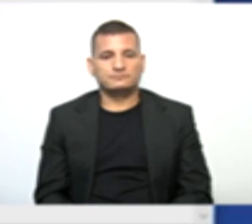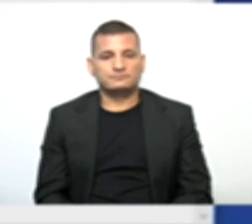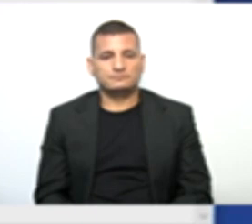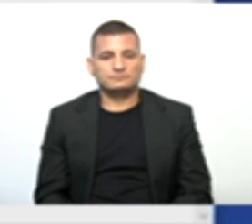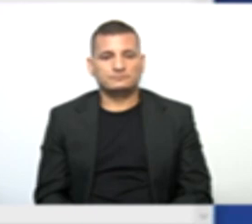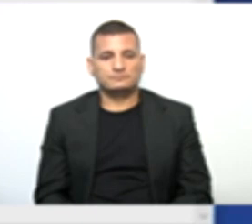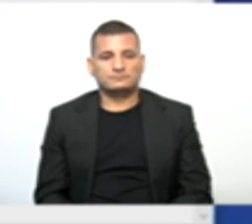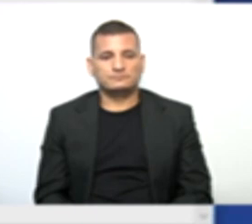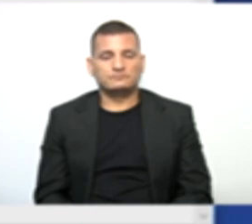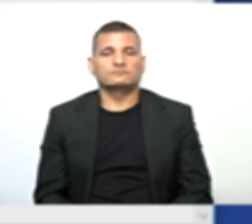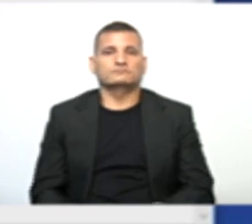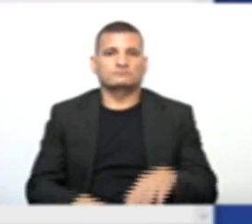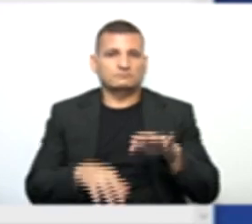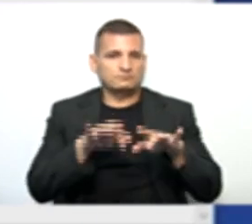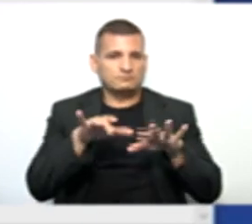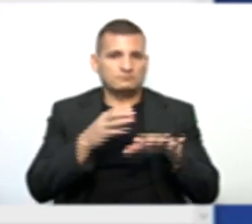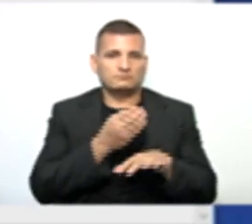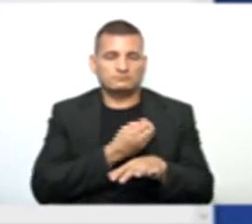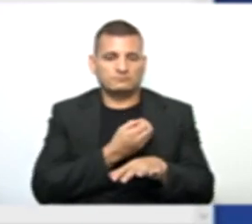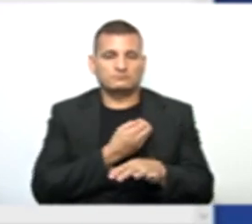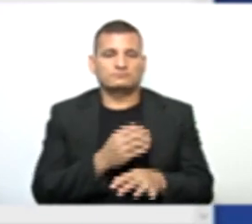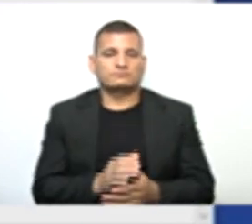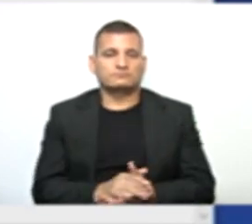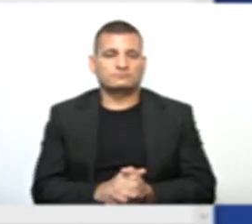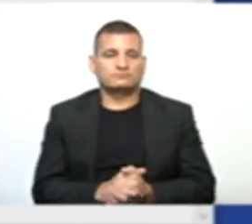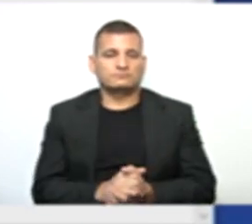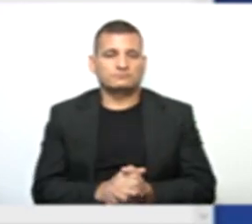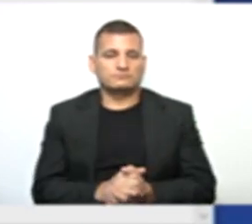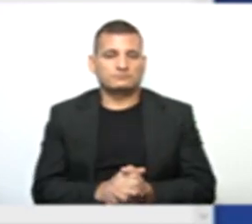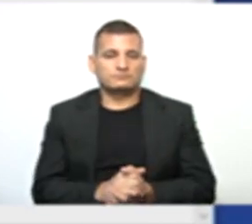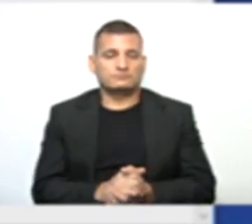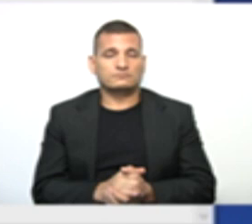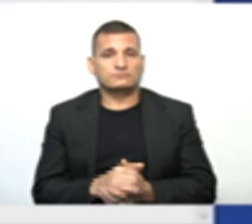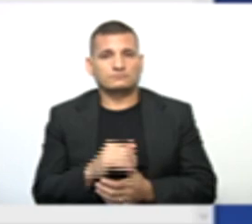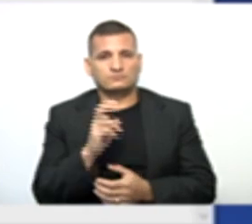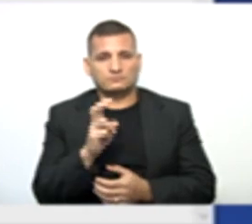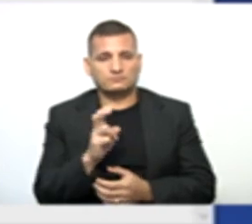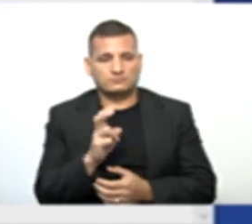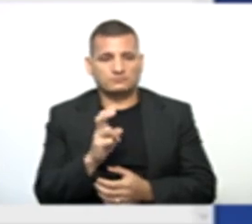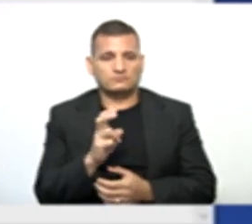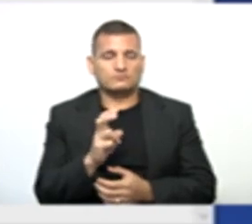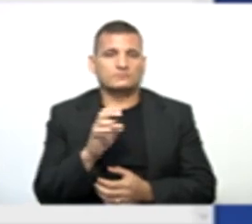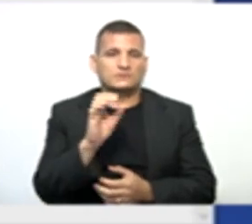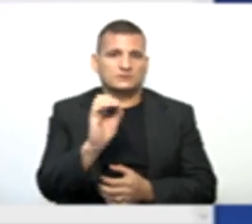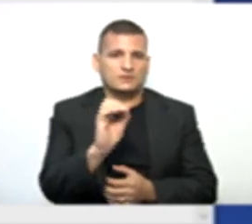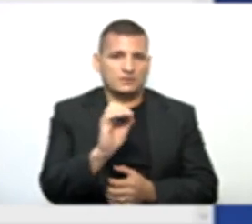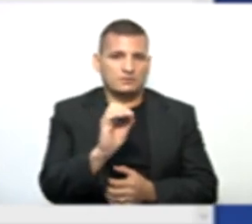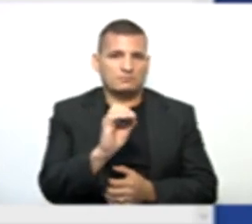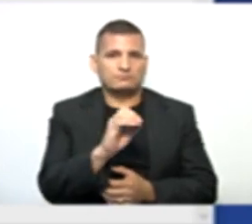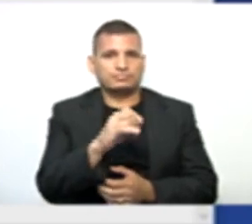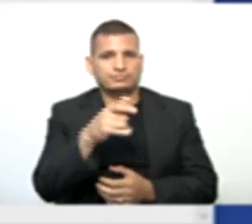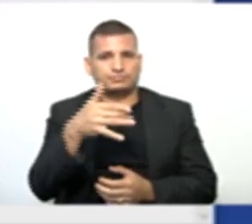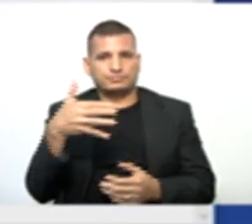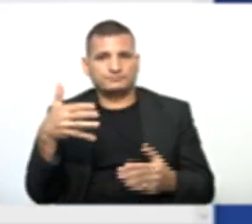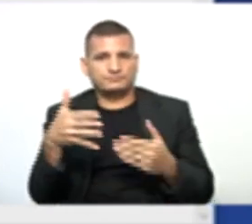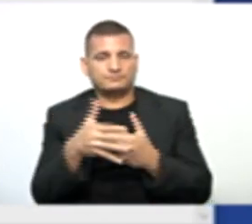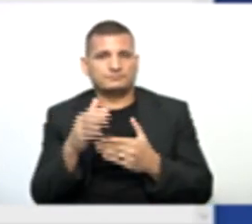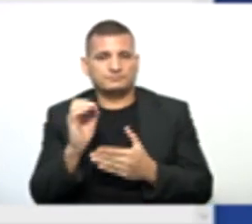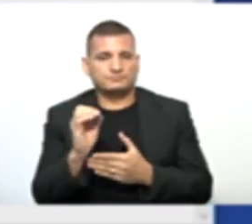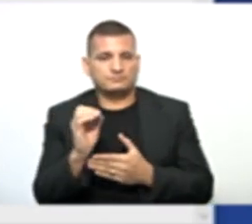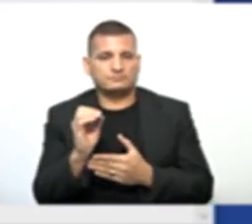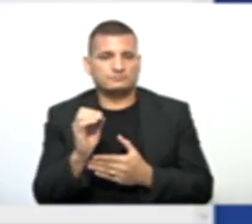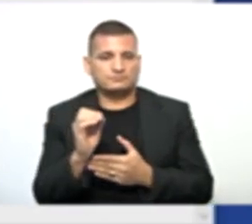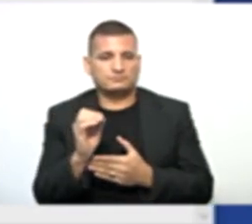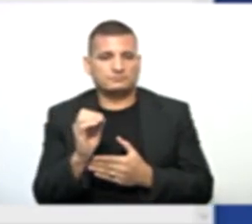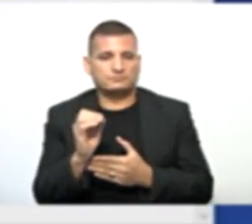Aí digite um número, então eu vou digitar o número 5. Então, o programa contou de 0 até 4. Ele não chegou no 5 porque eu pedi que